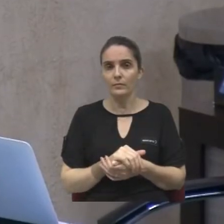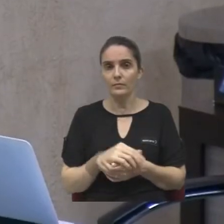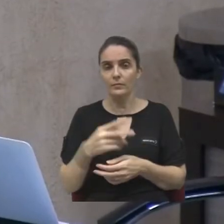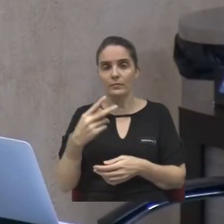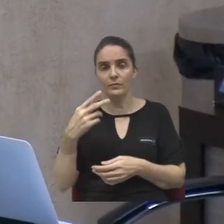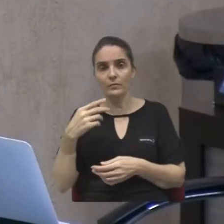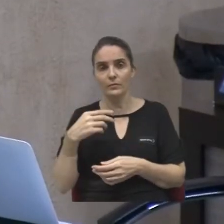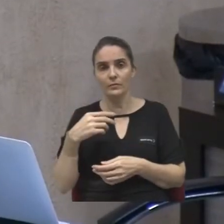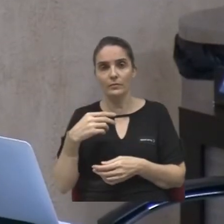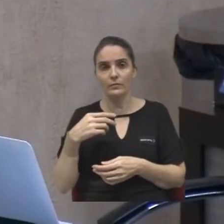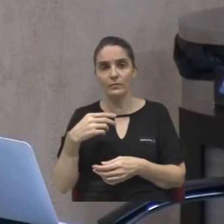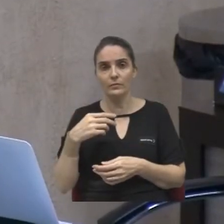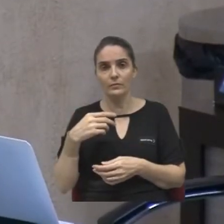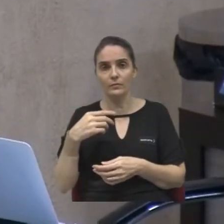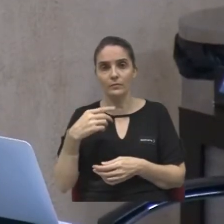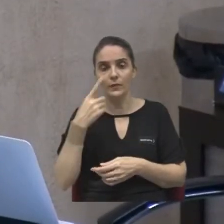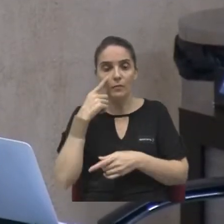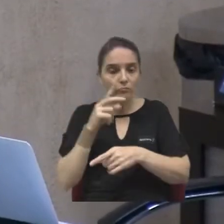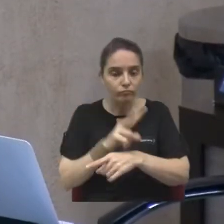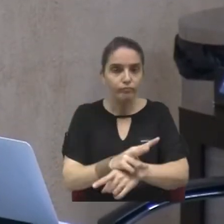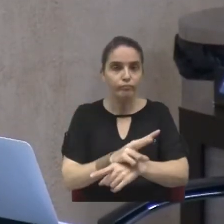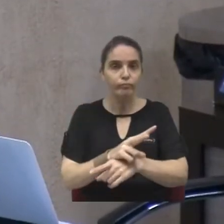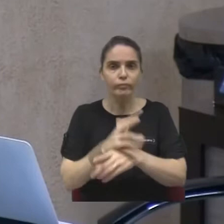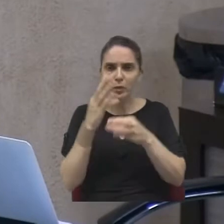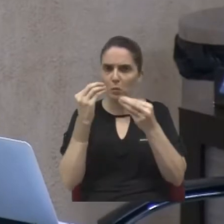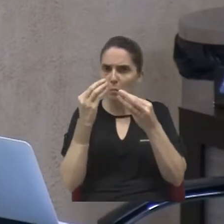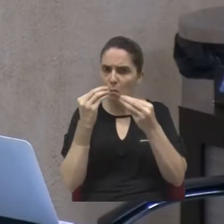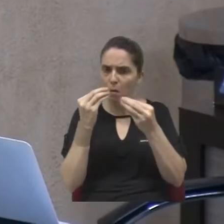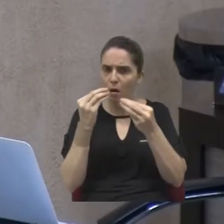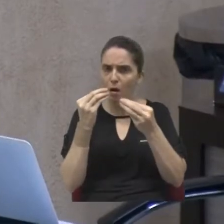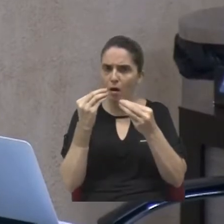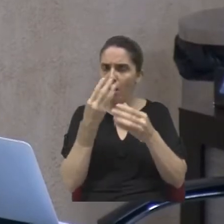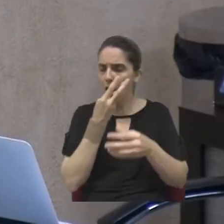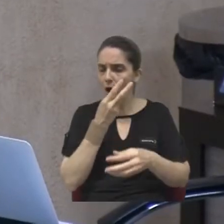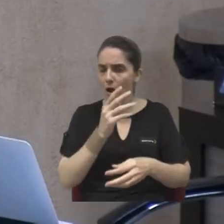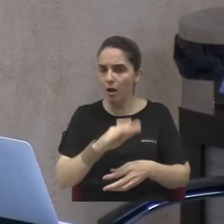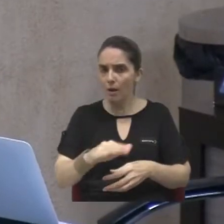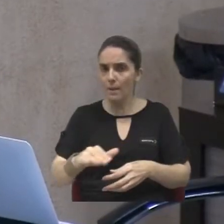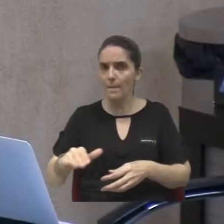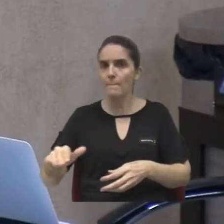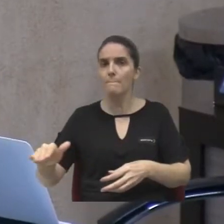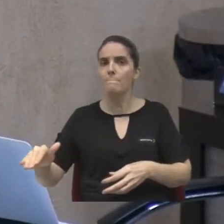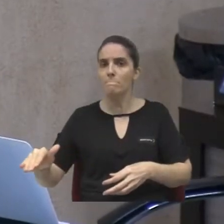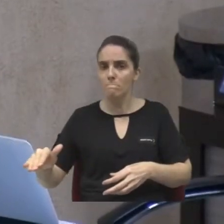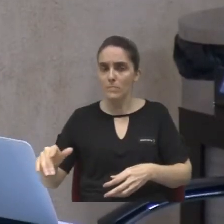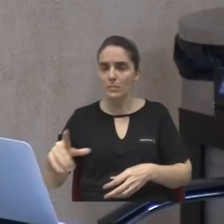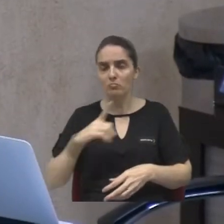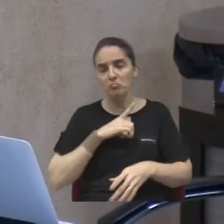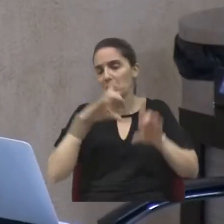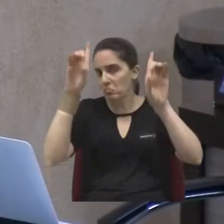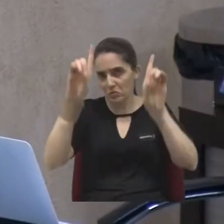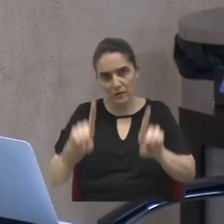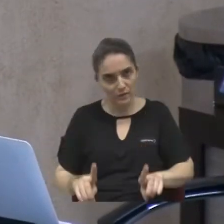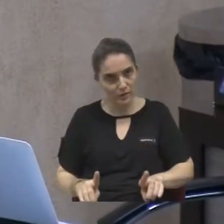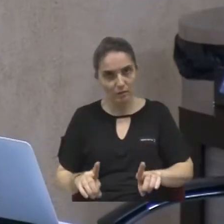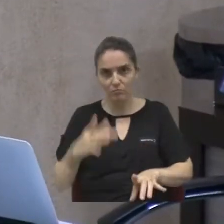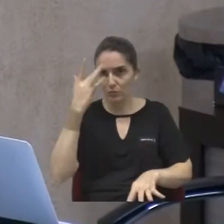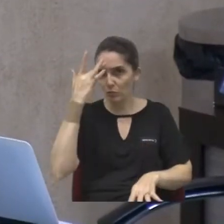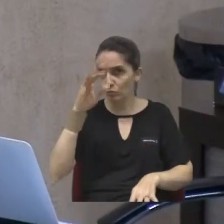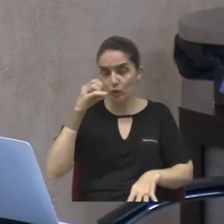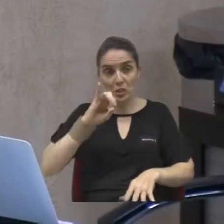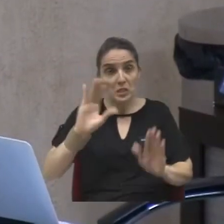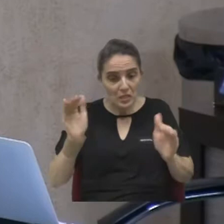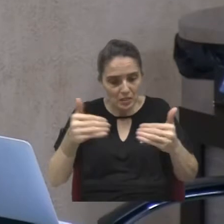um número excessivo de crianças que têm aí uma certa deficiência. Não sei dizer agora se é TEA, exatamente